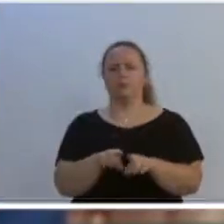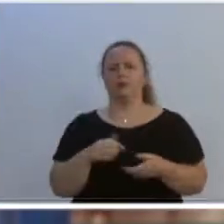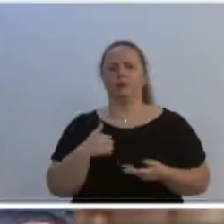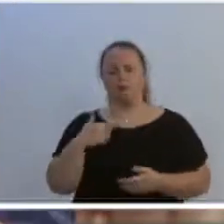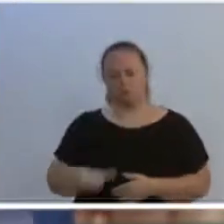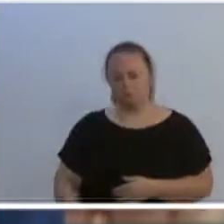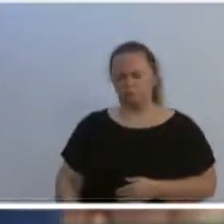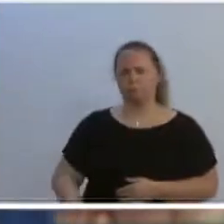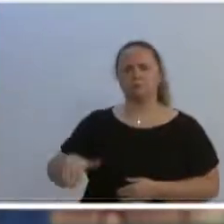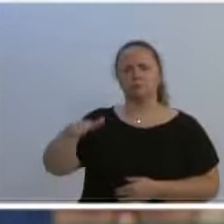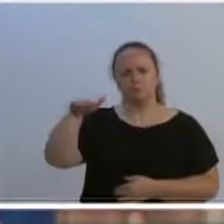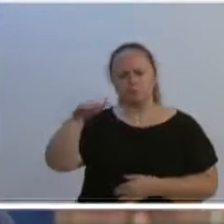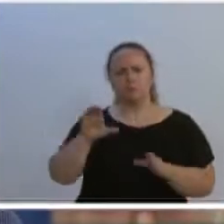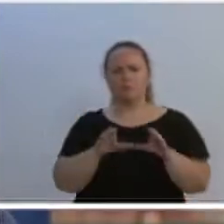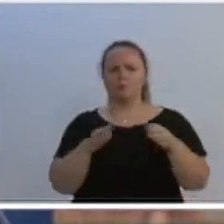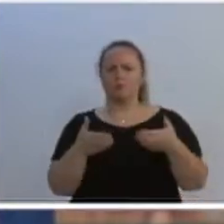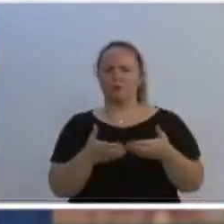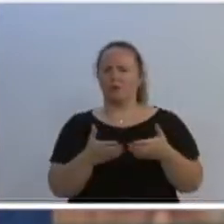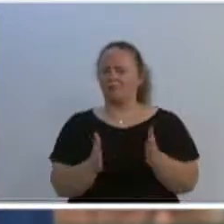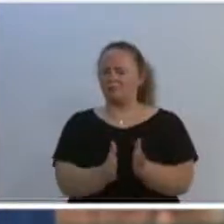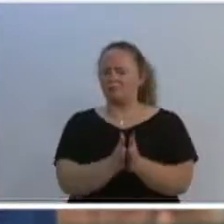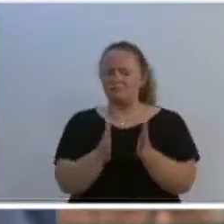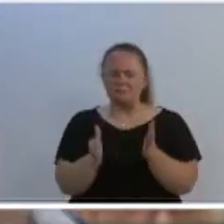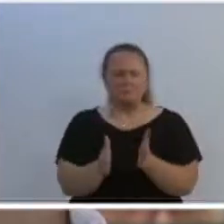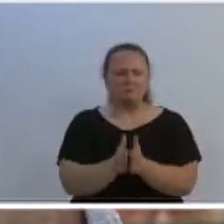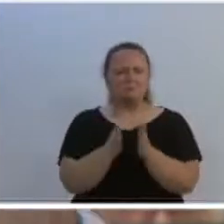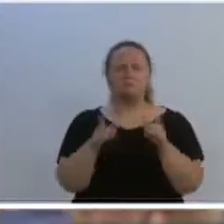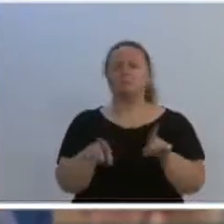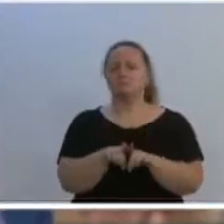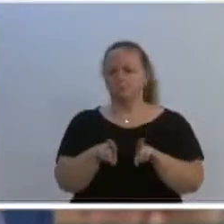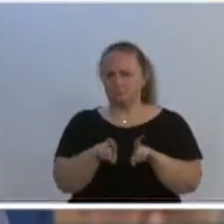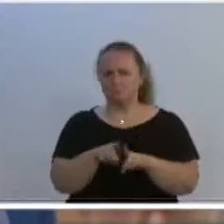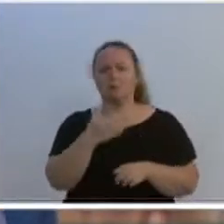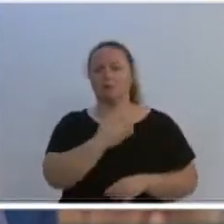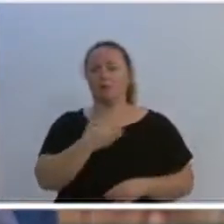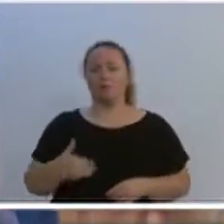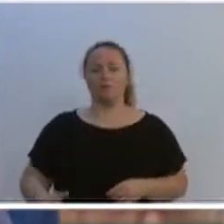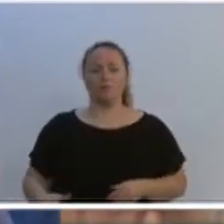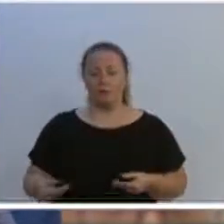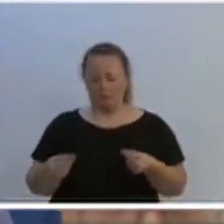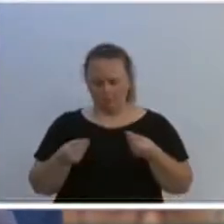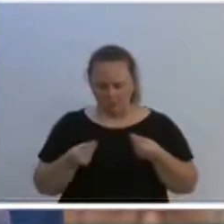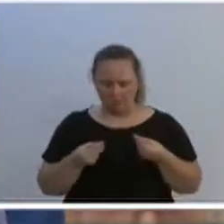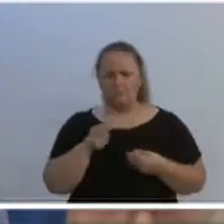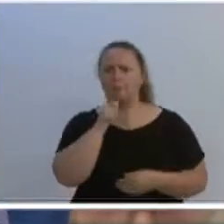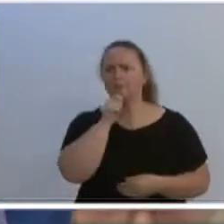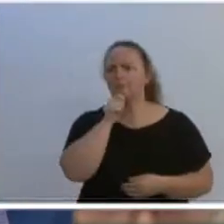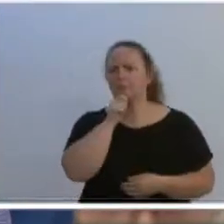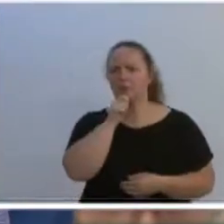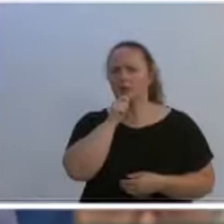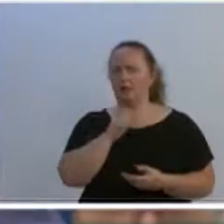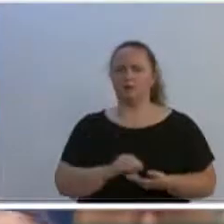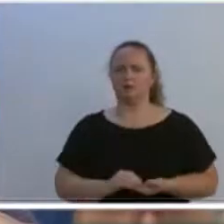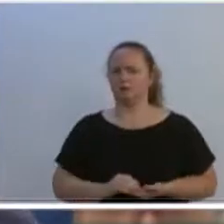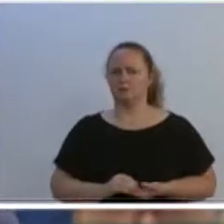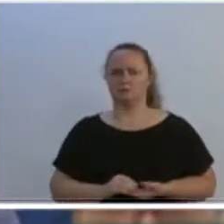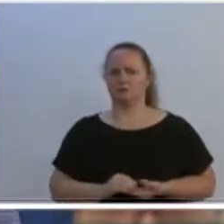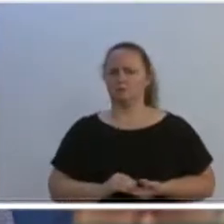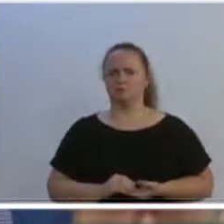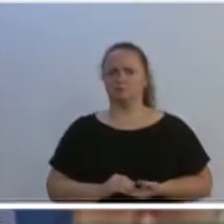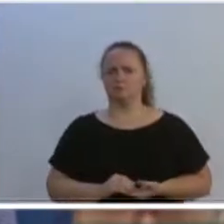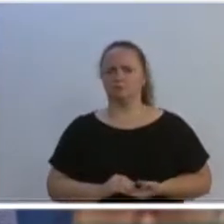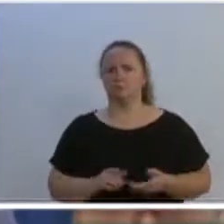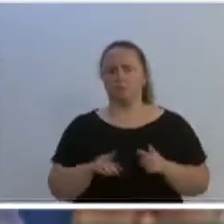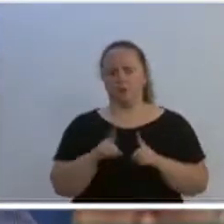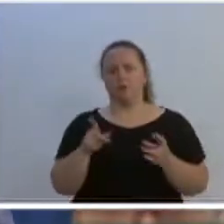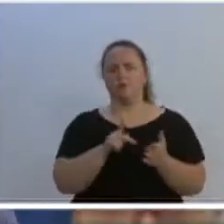nascida na comunidade carente, o governo nenhum me deu nada. Mal e porcamente, uma escola pública, infelizmente, com uma qualidade